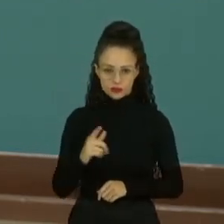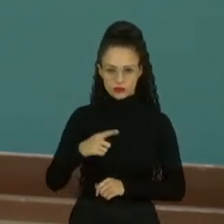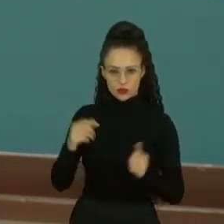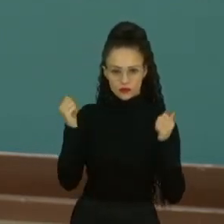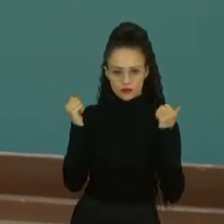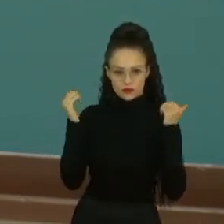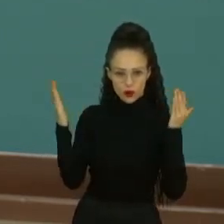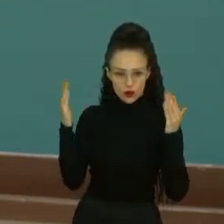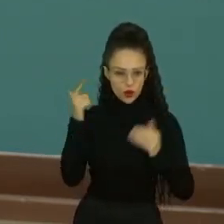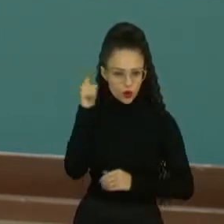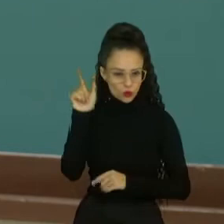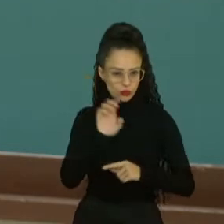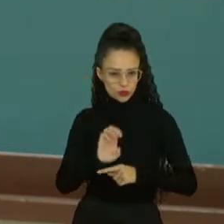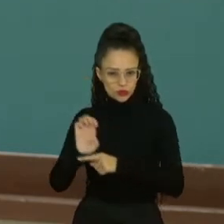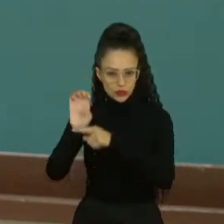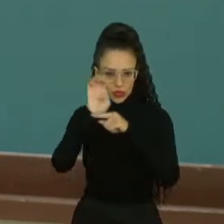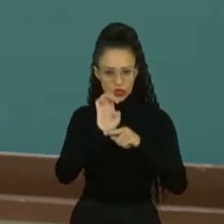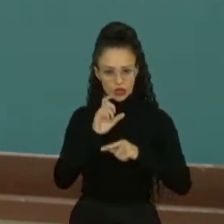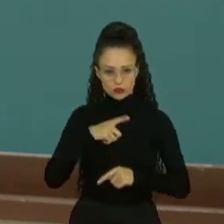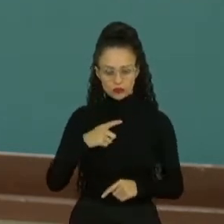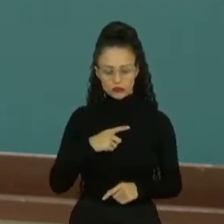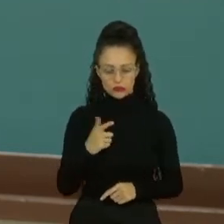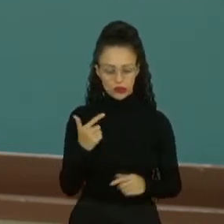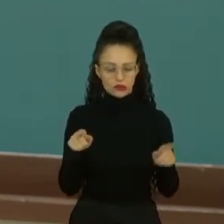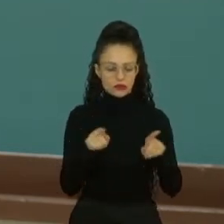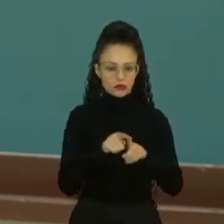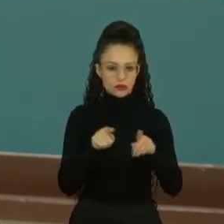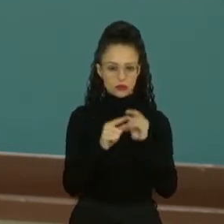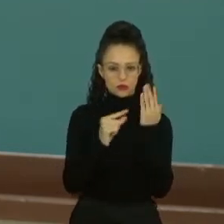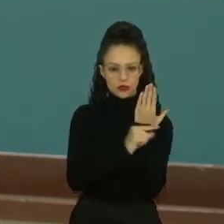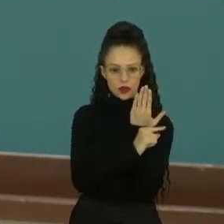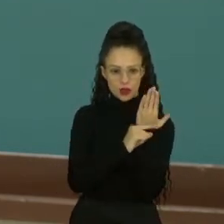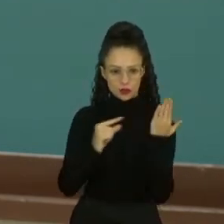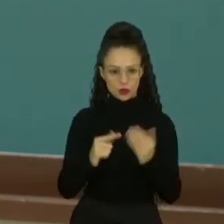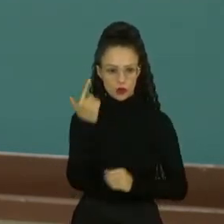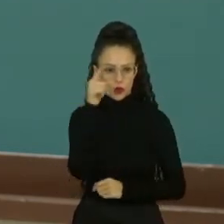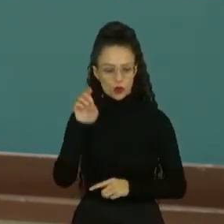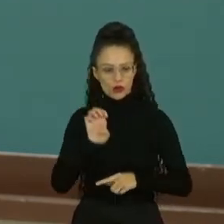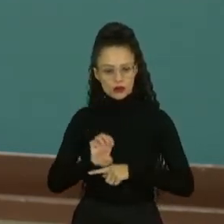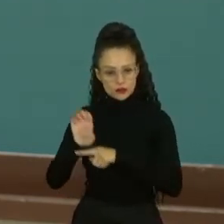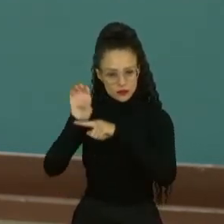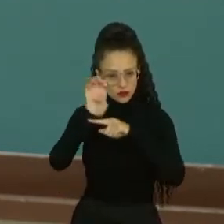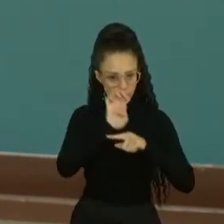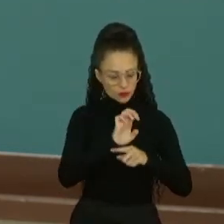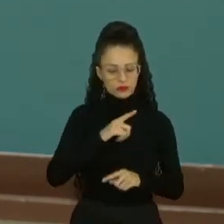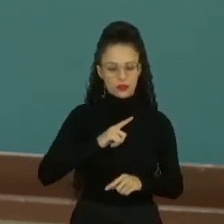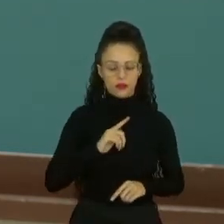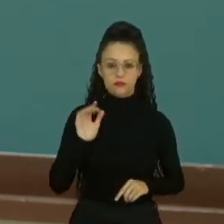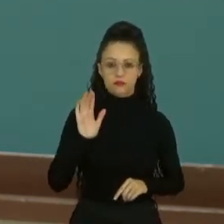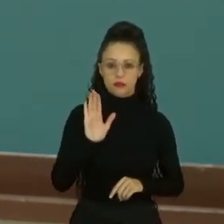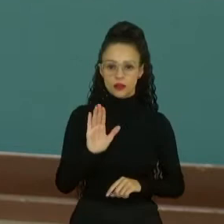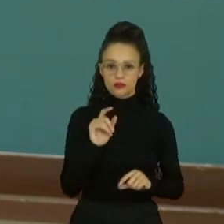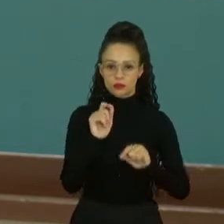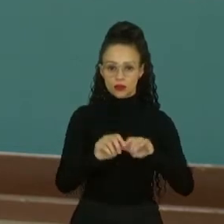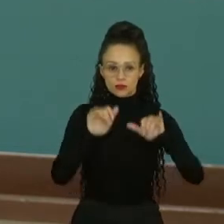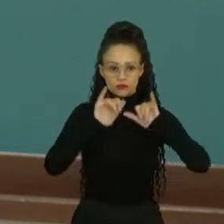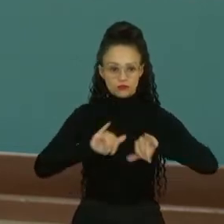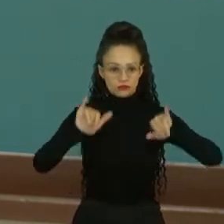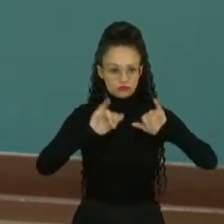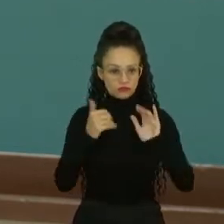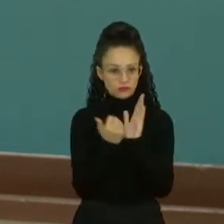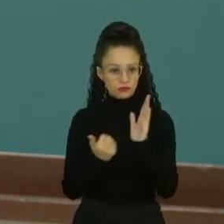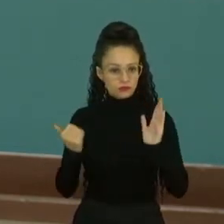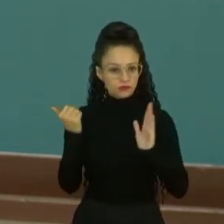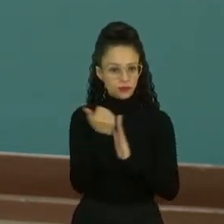do Nordeste? Existe também, né? Autores cordelistas de outros estados, porém, a divulgação maior